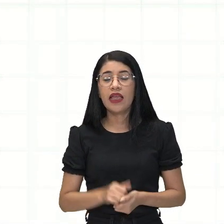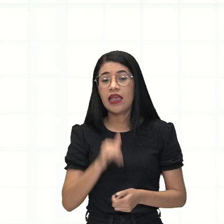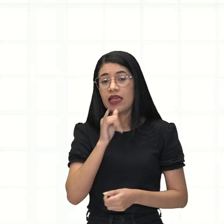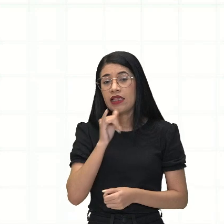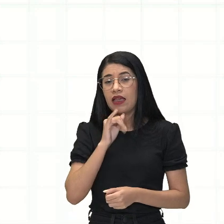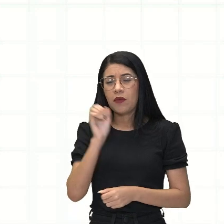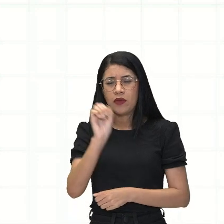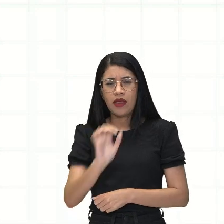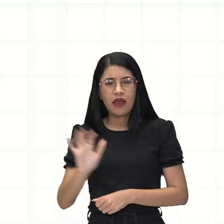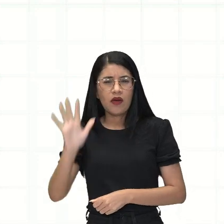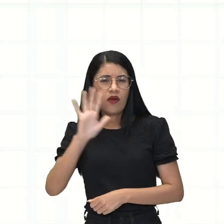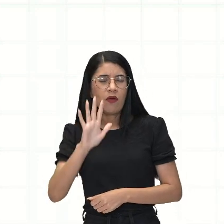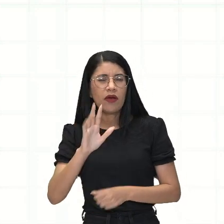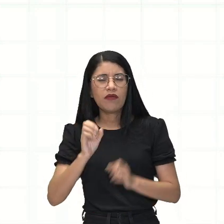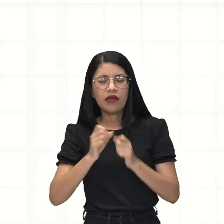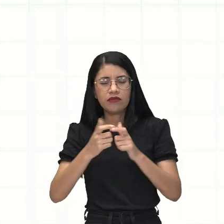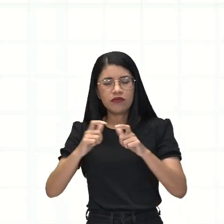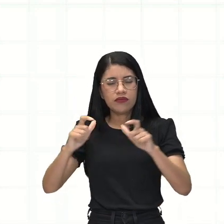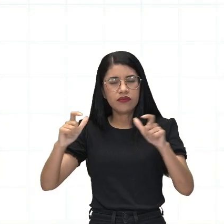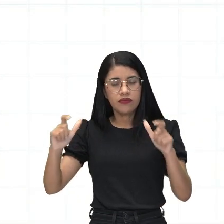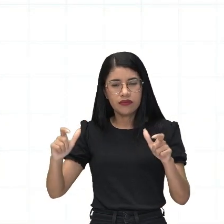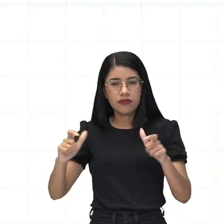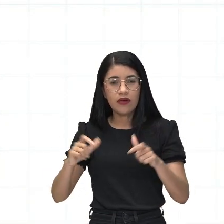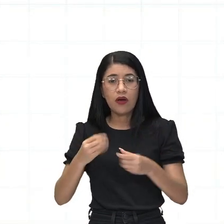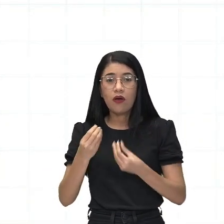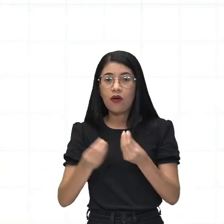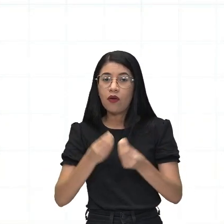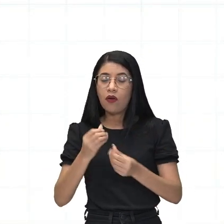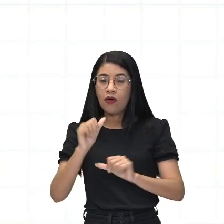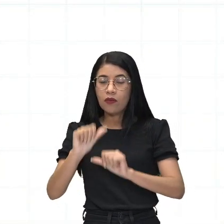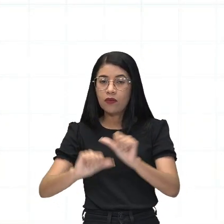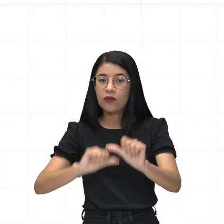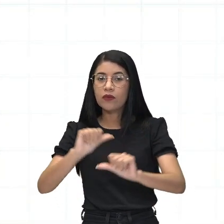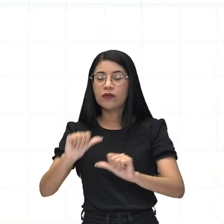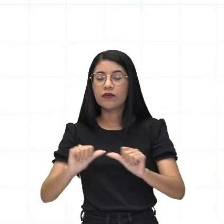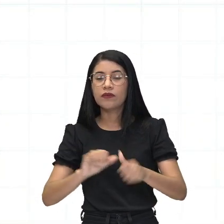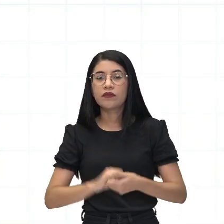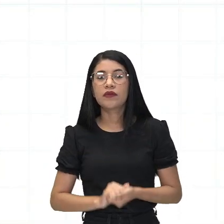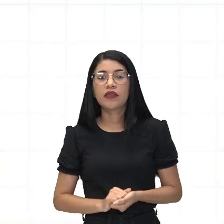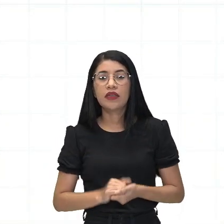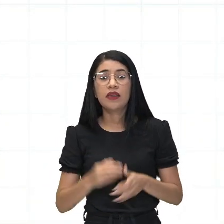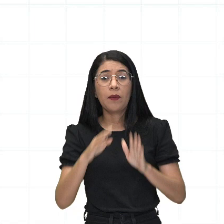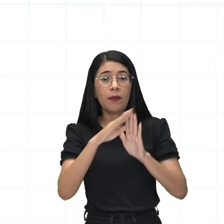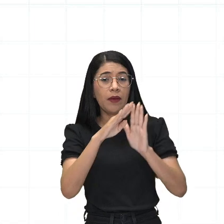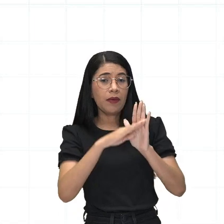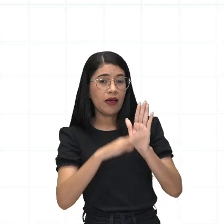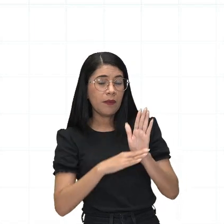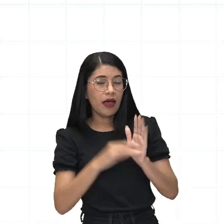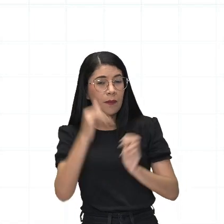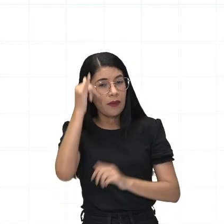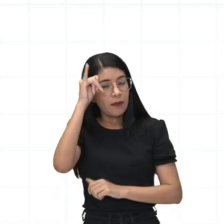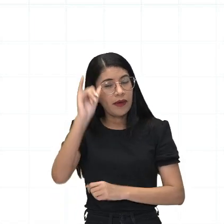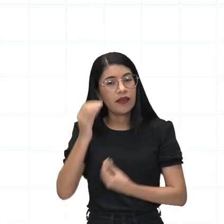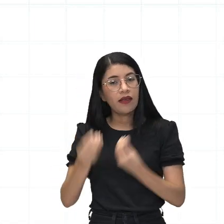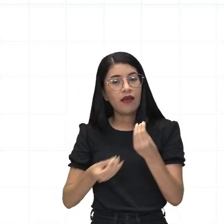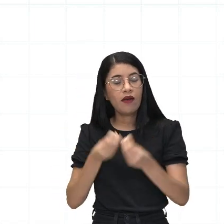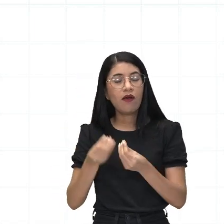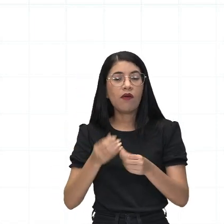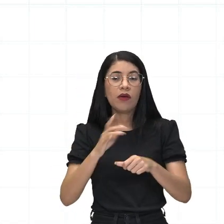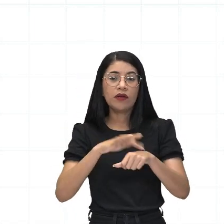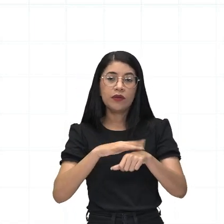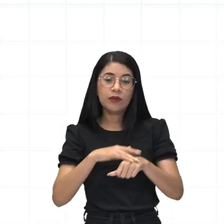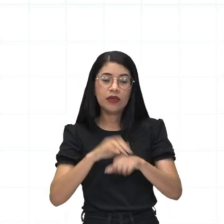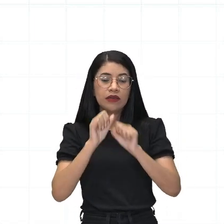da Europa. E o que fazer para mudar? Né? Então, as diretrizes gerais para a prevenção dessas